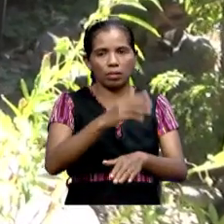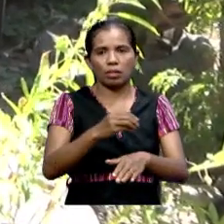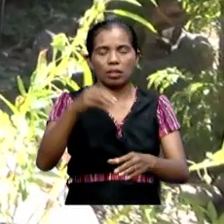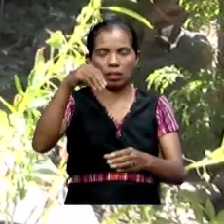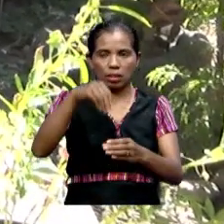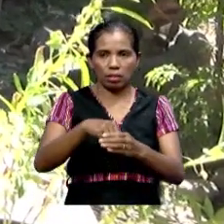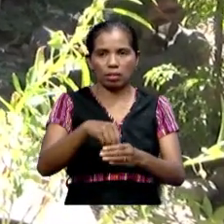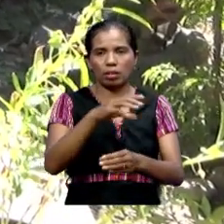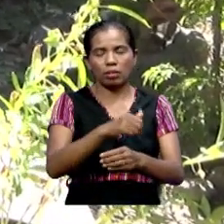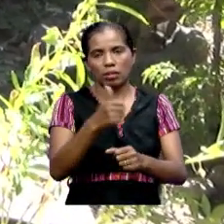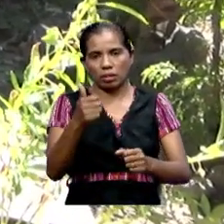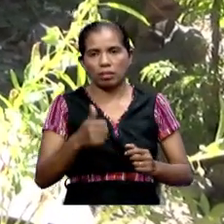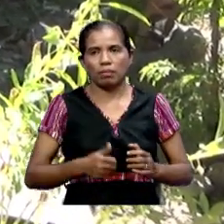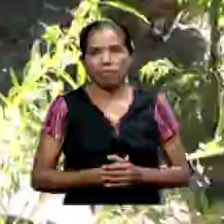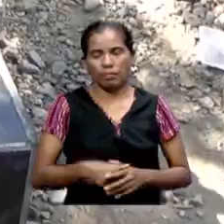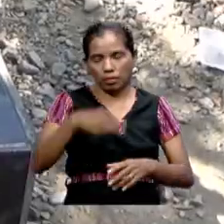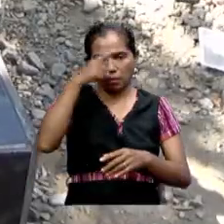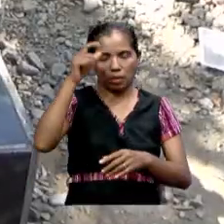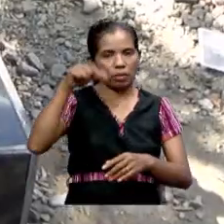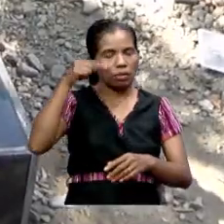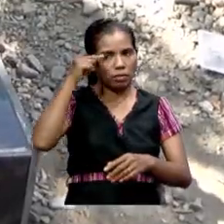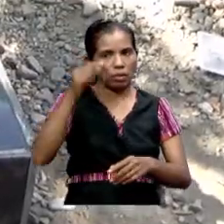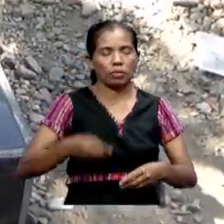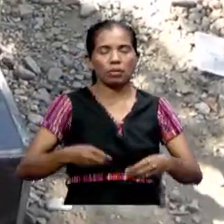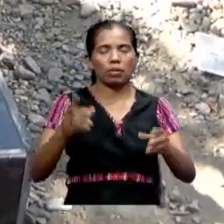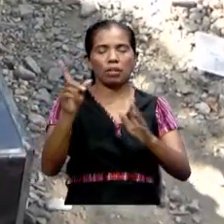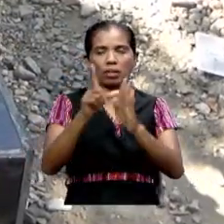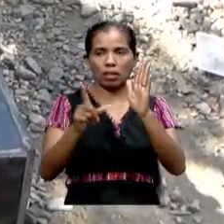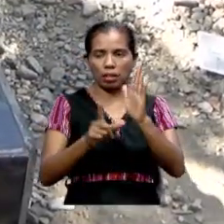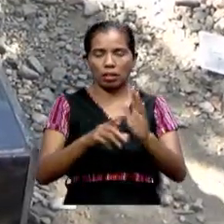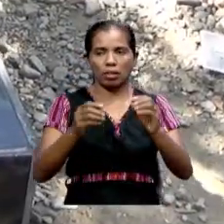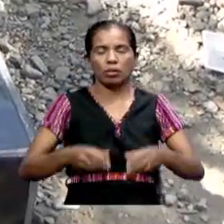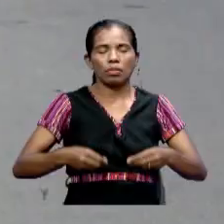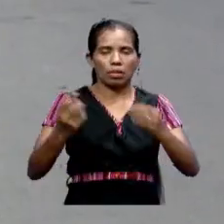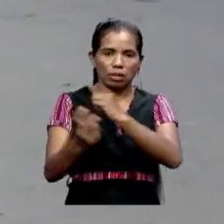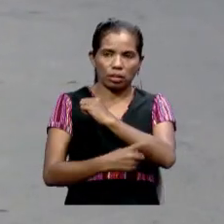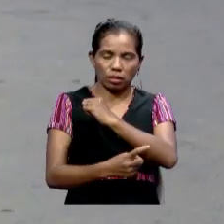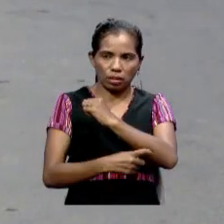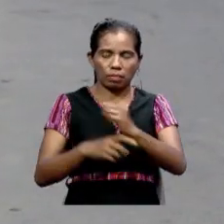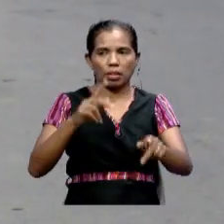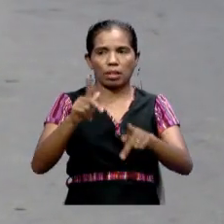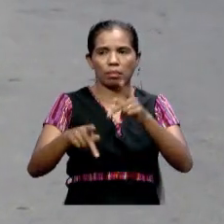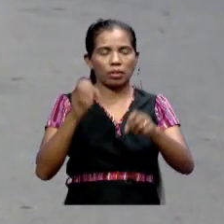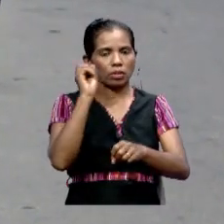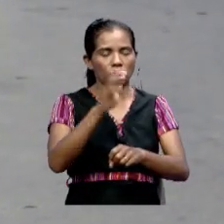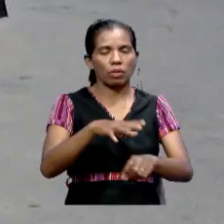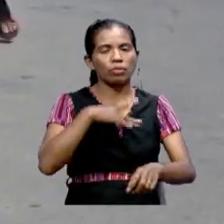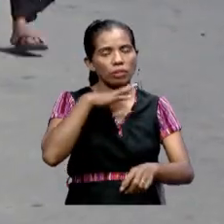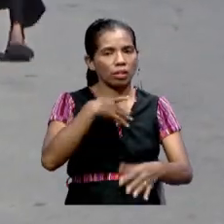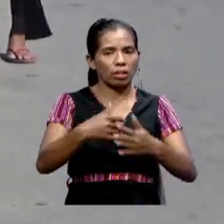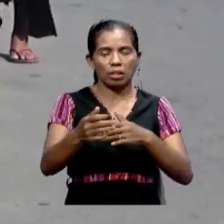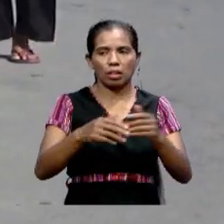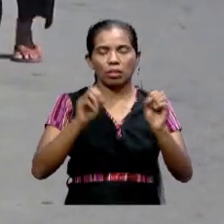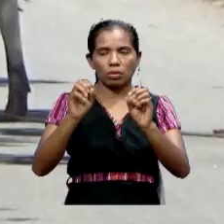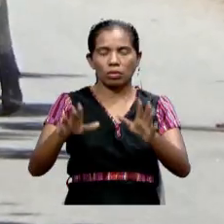inclui proibição sira seluk. Também o governo se aplica decreto lei ne ho di for sanção ba comunidade nebe soi fuera arbiru no